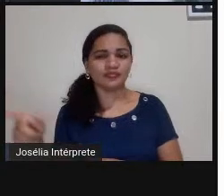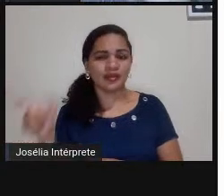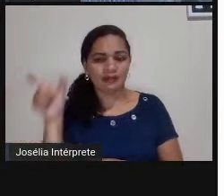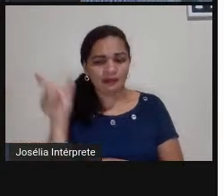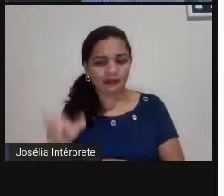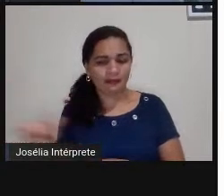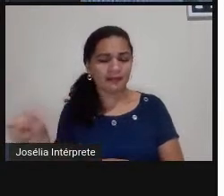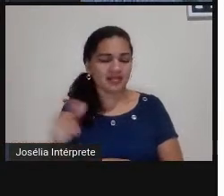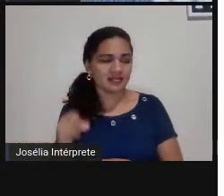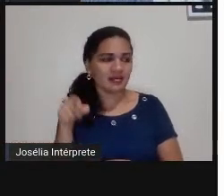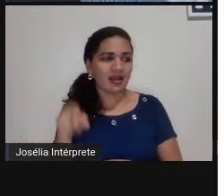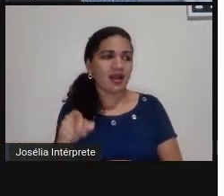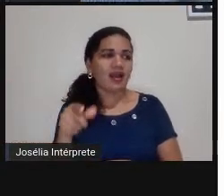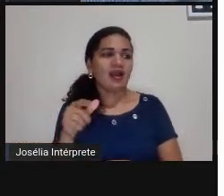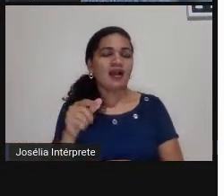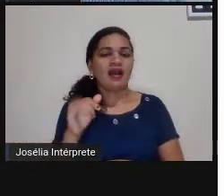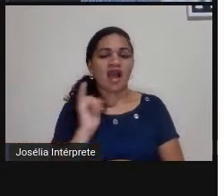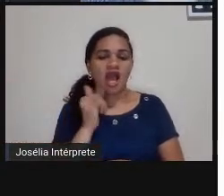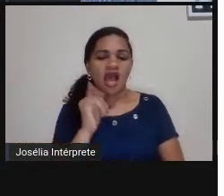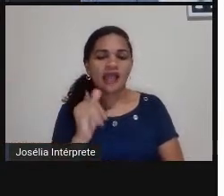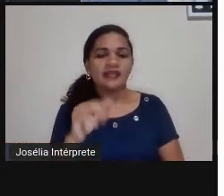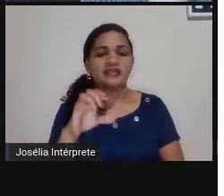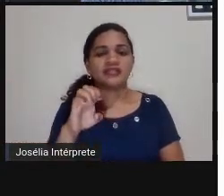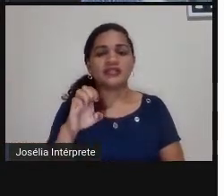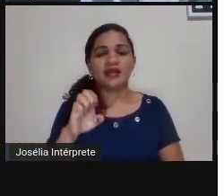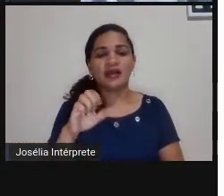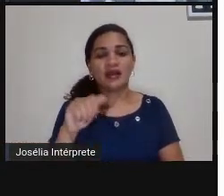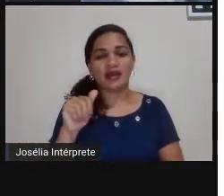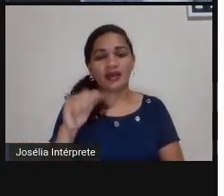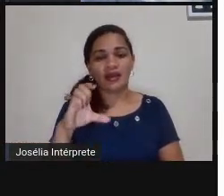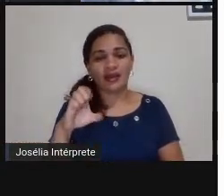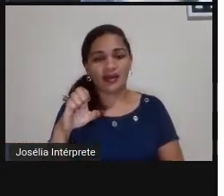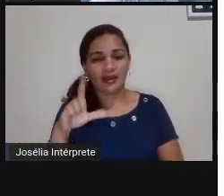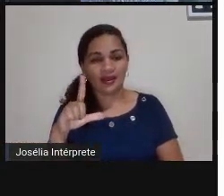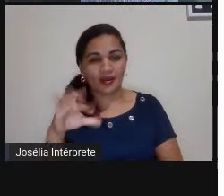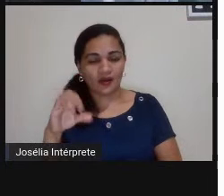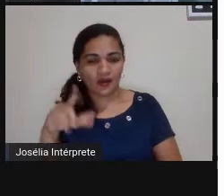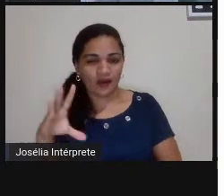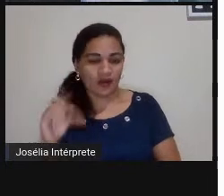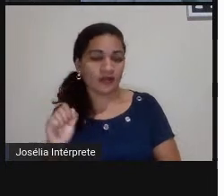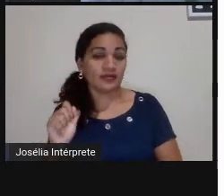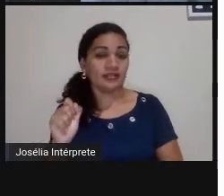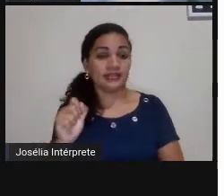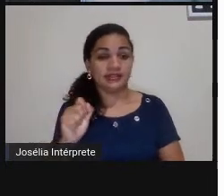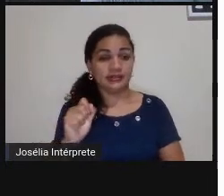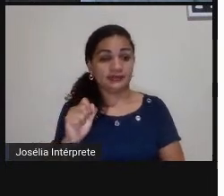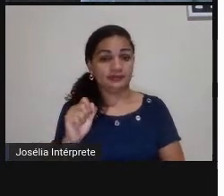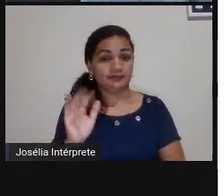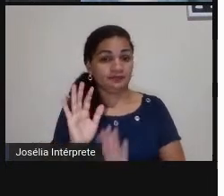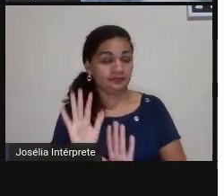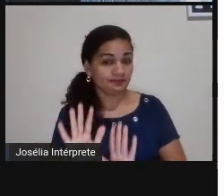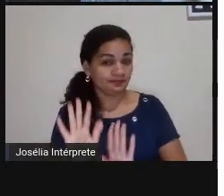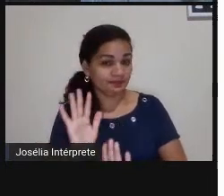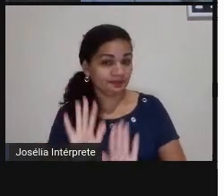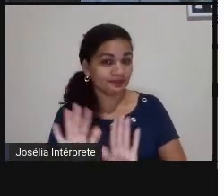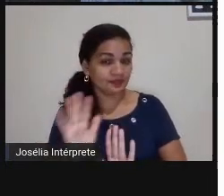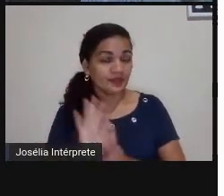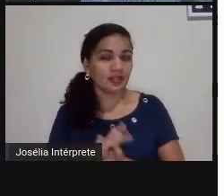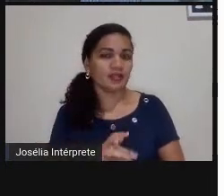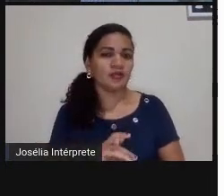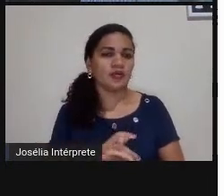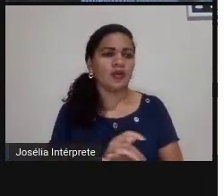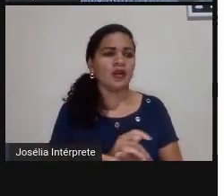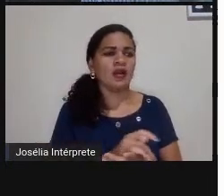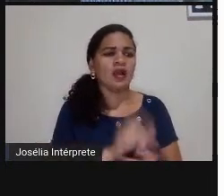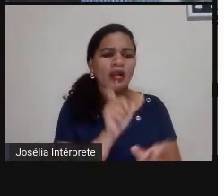energia eólica é nossa salvação não fiquei meio com pé atrás fica com pé atrás Com todas essas formas de energia porque todas elas vão trazer algum